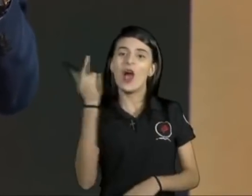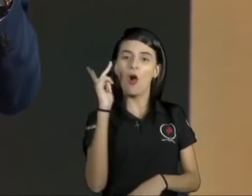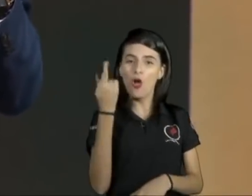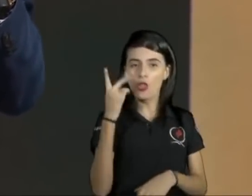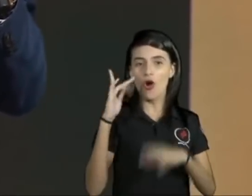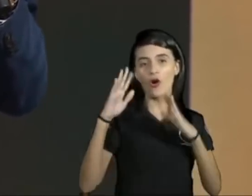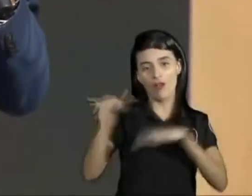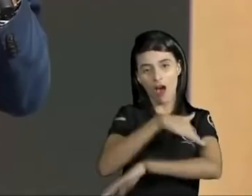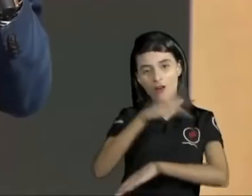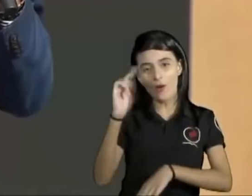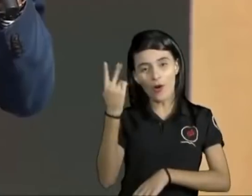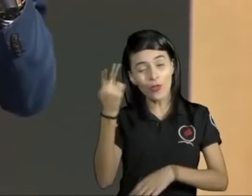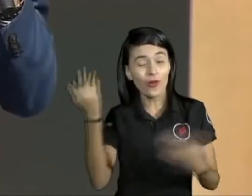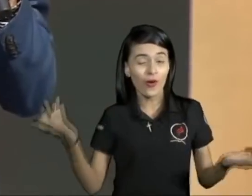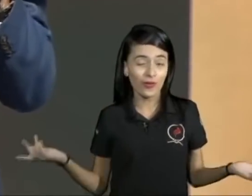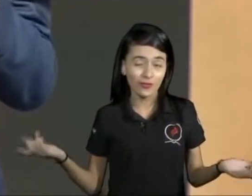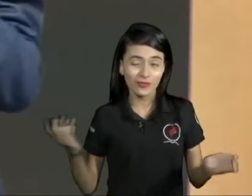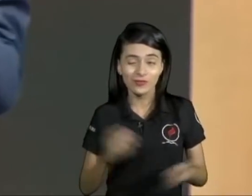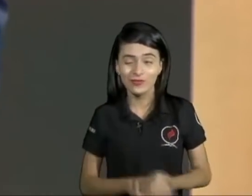Bicalho